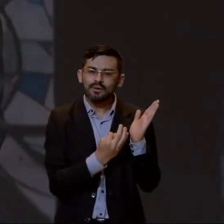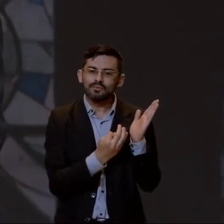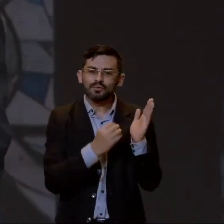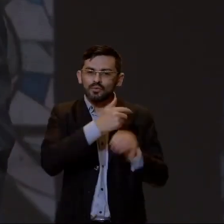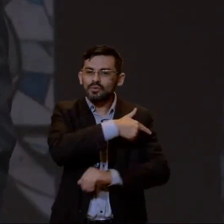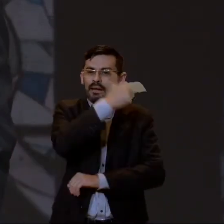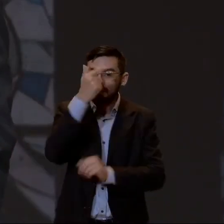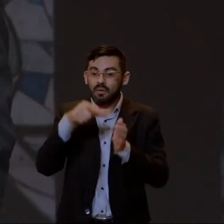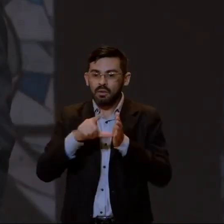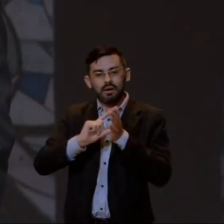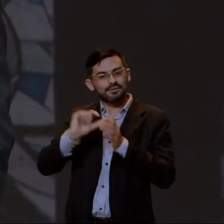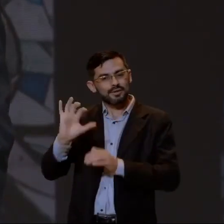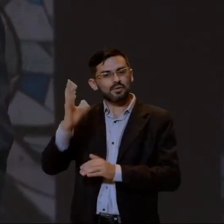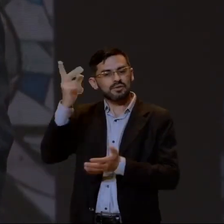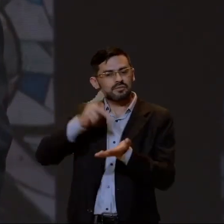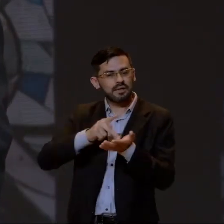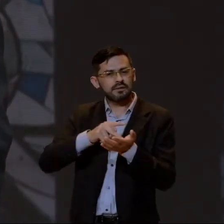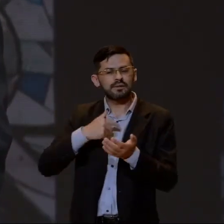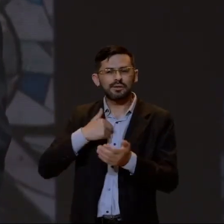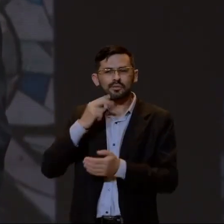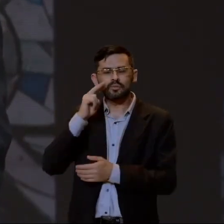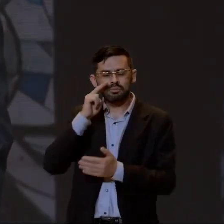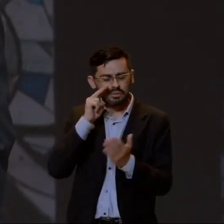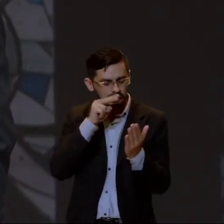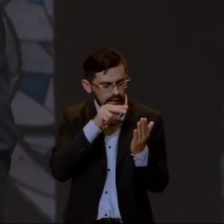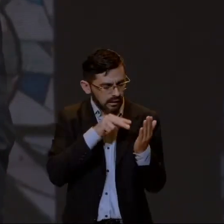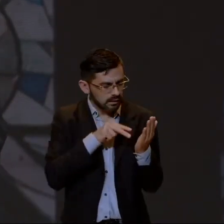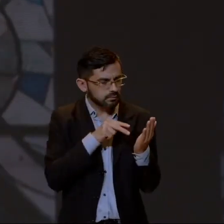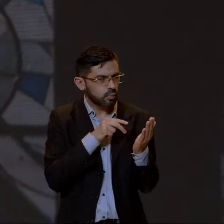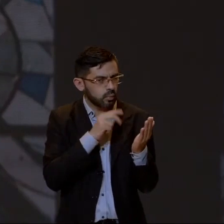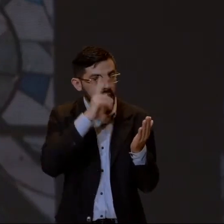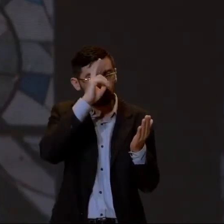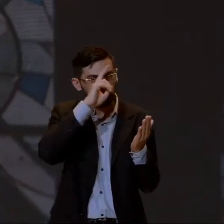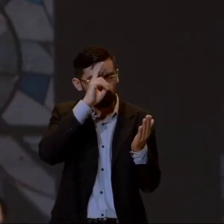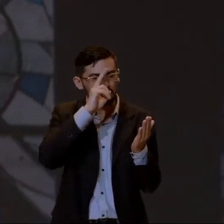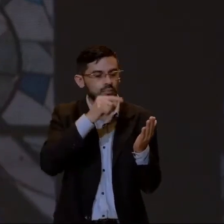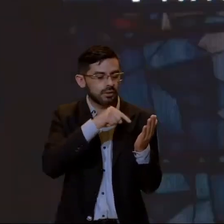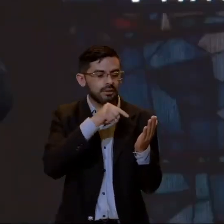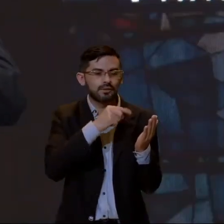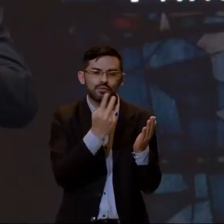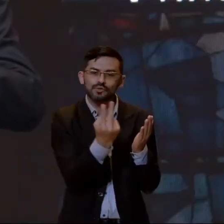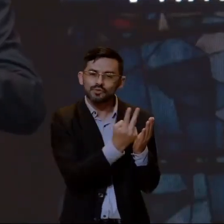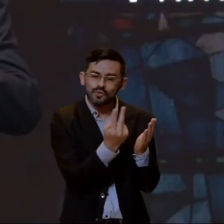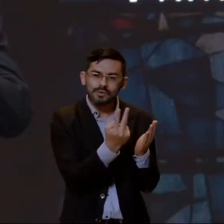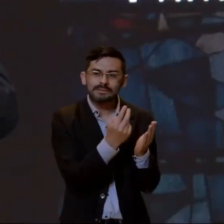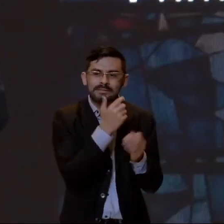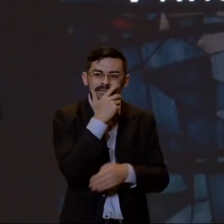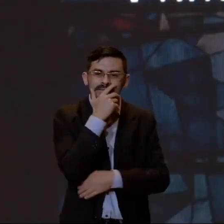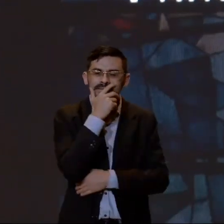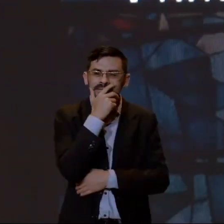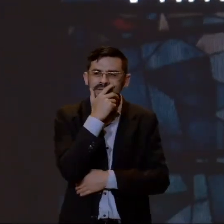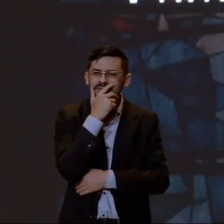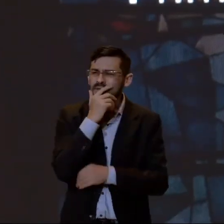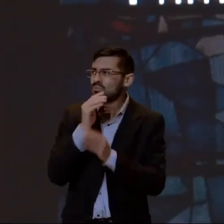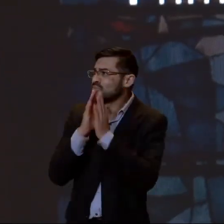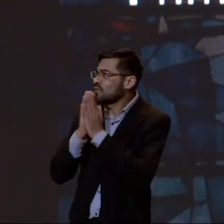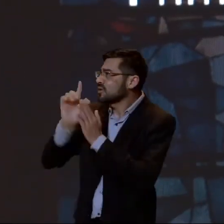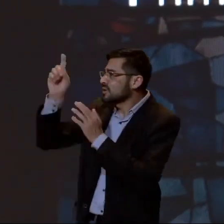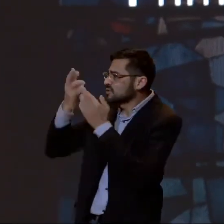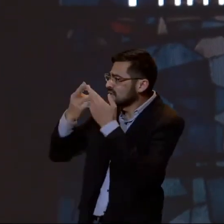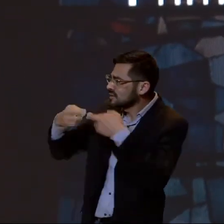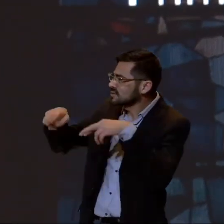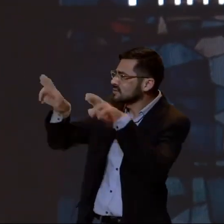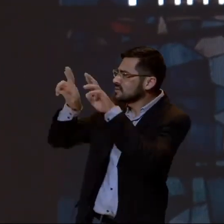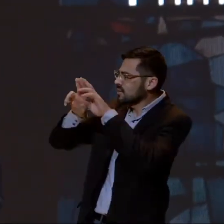E todo ano eu olho para Zacarias e para Isabel e digo: Senhor, restaura na minha vida aquilo que